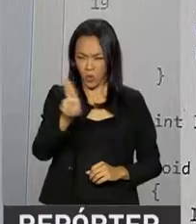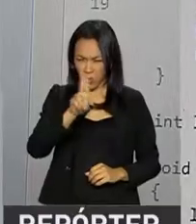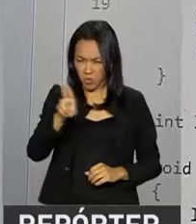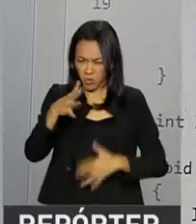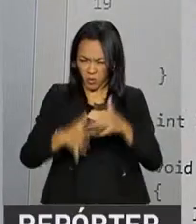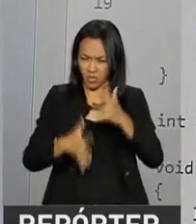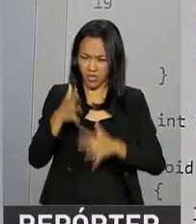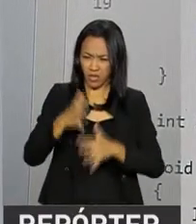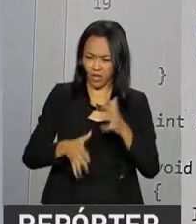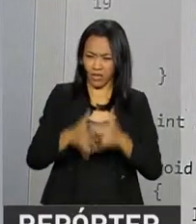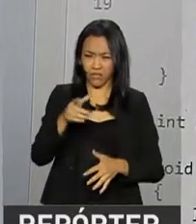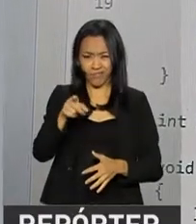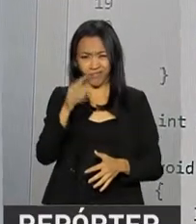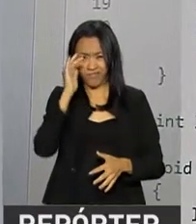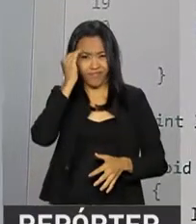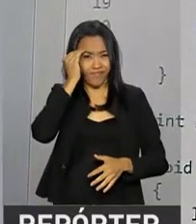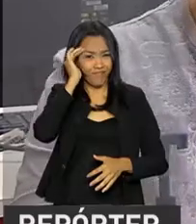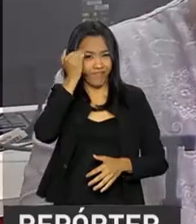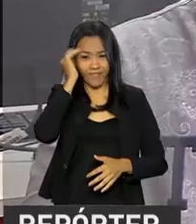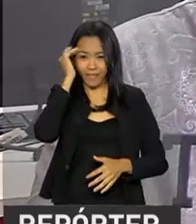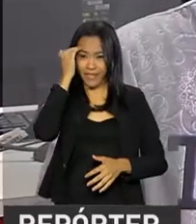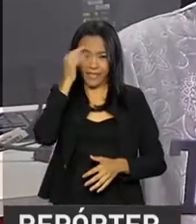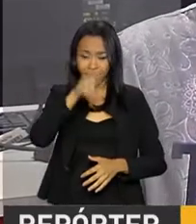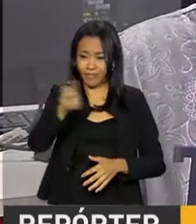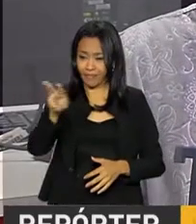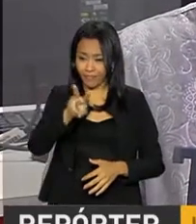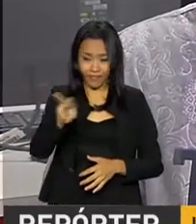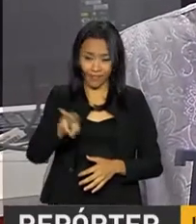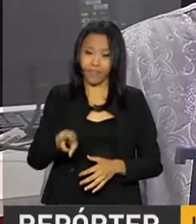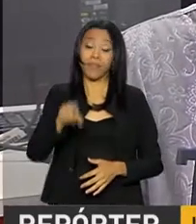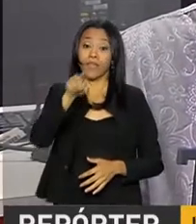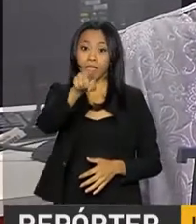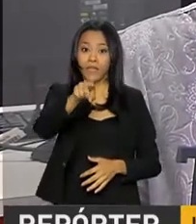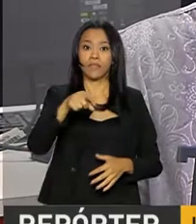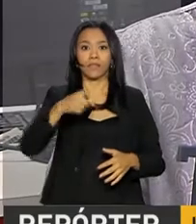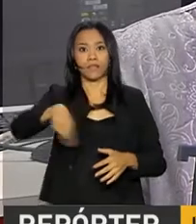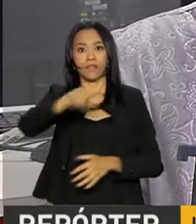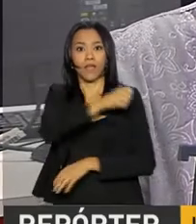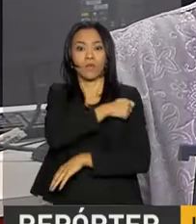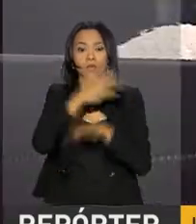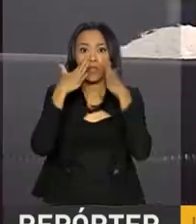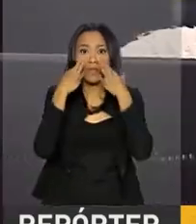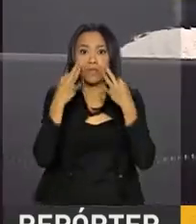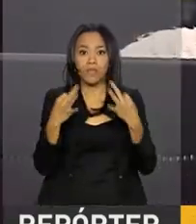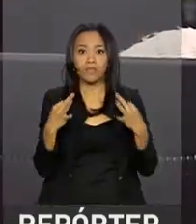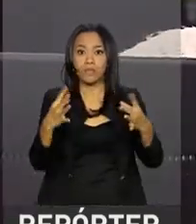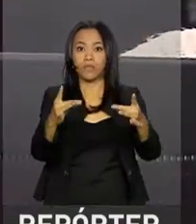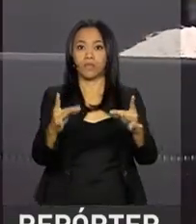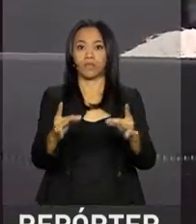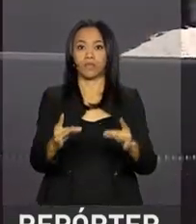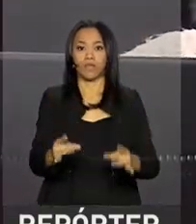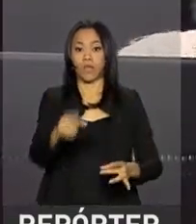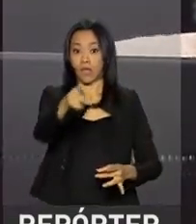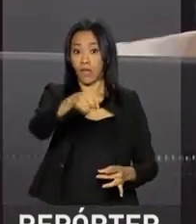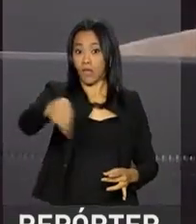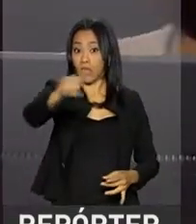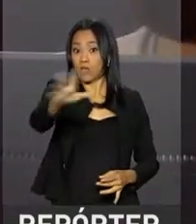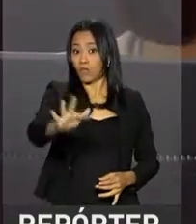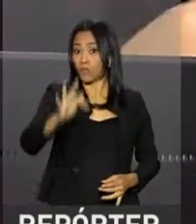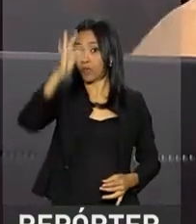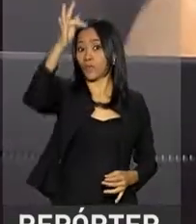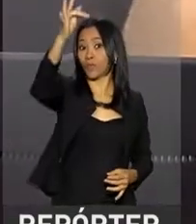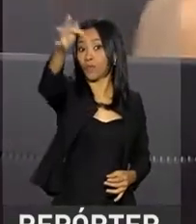códigos difíceis de entender nesta sala os alunos prestam atenção em cada detalhe eles são futuros criadores